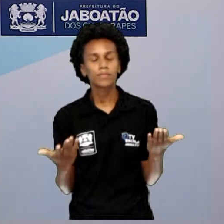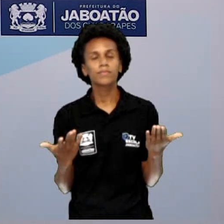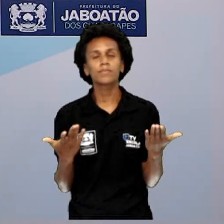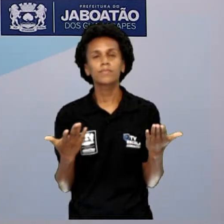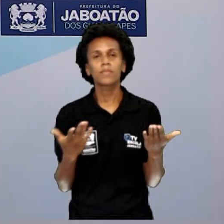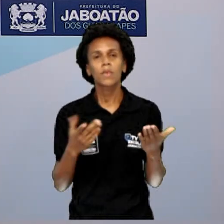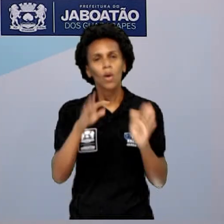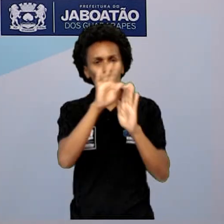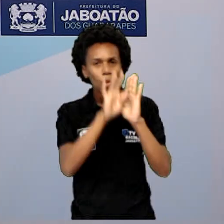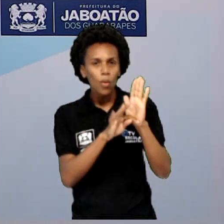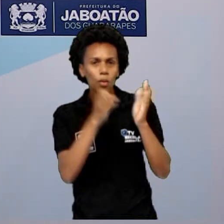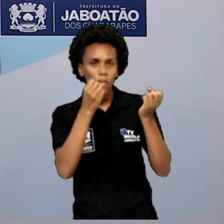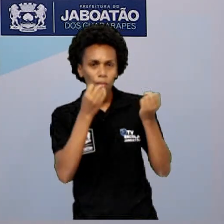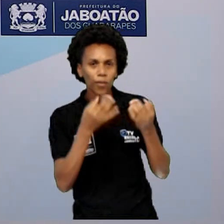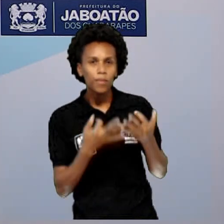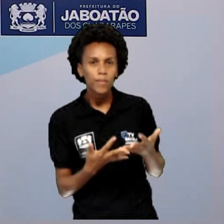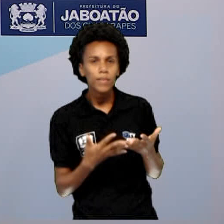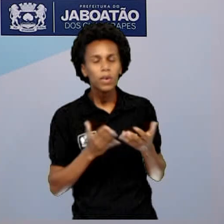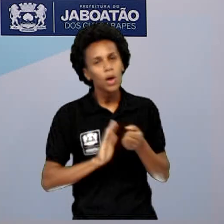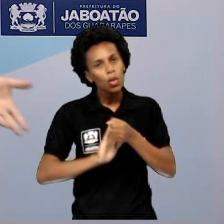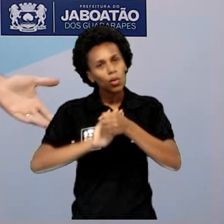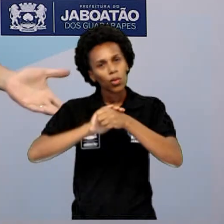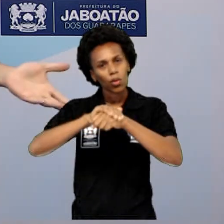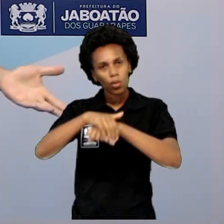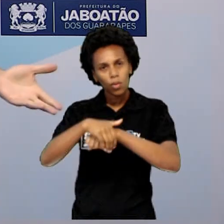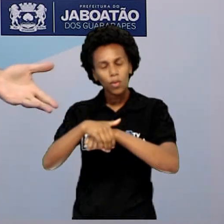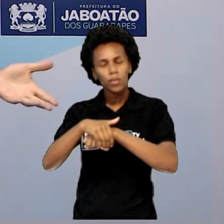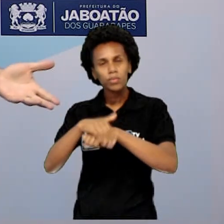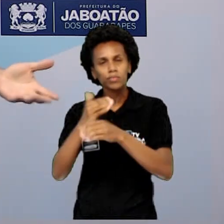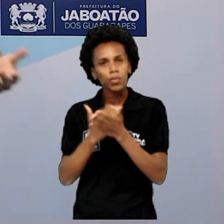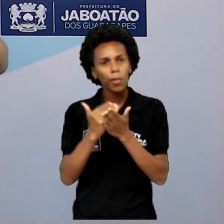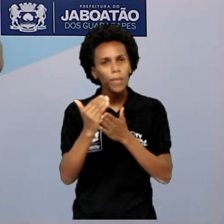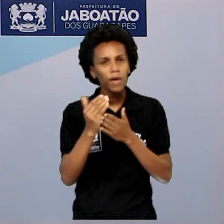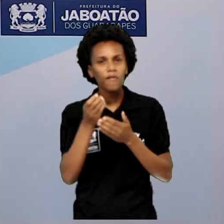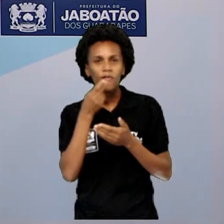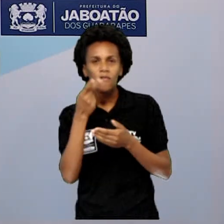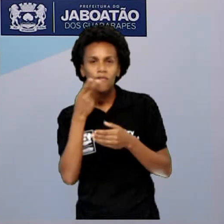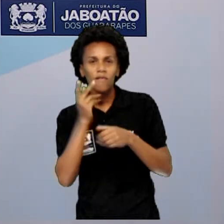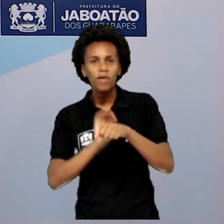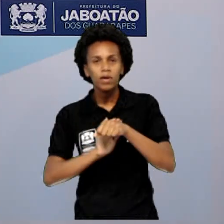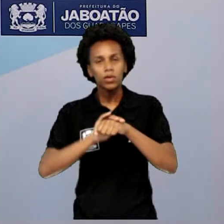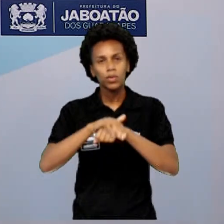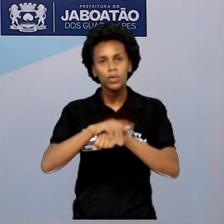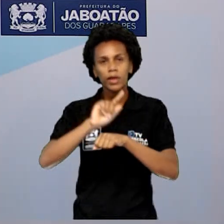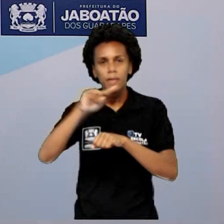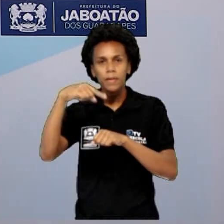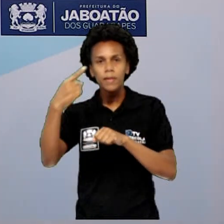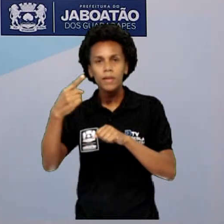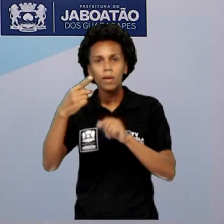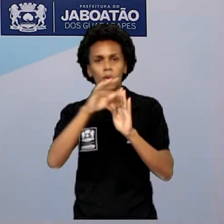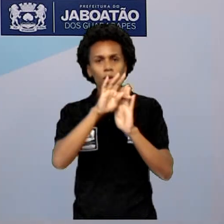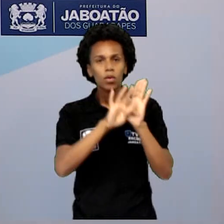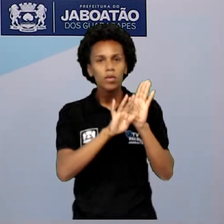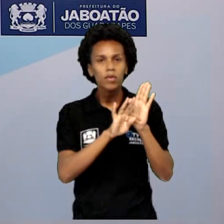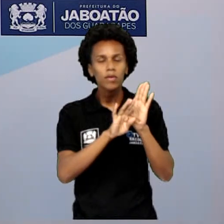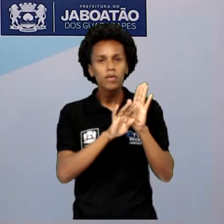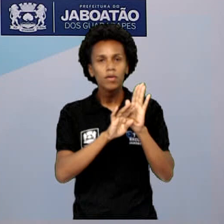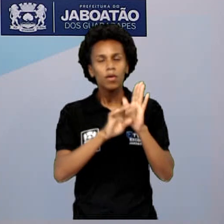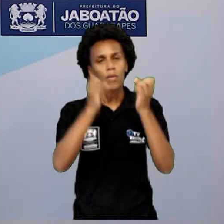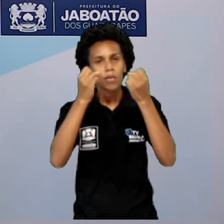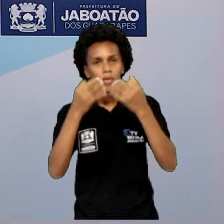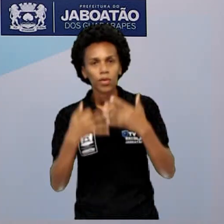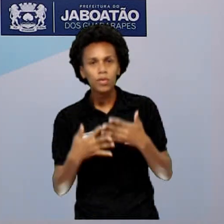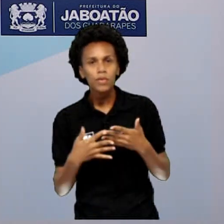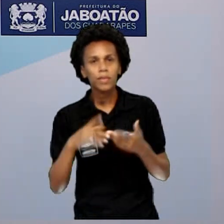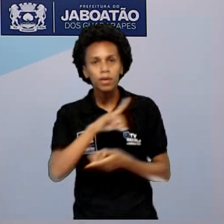marcador temporal, diz que era o sol do meio-dia, não faz o menor sentido. Essa falta de sentido é a falta de coerência. Esse vocabulário de